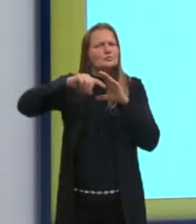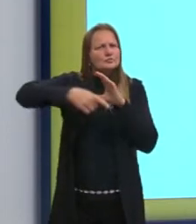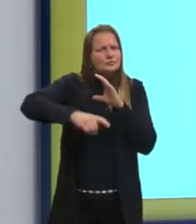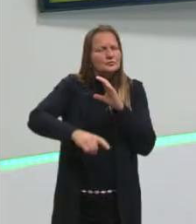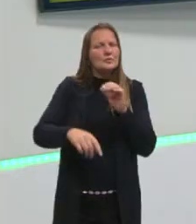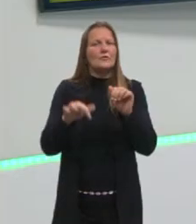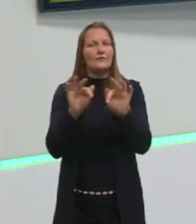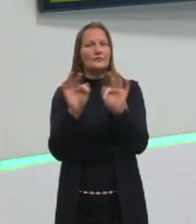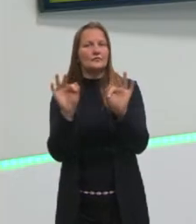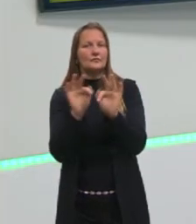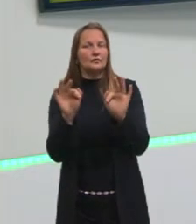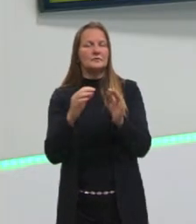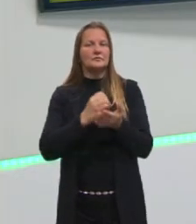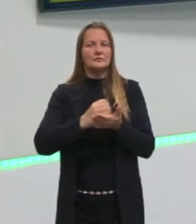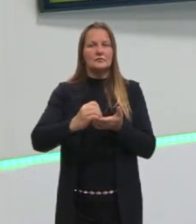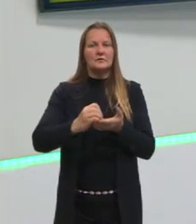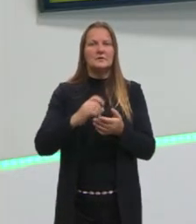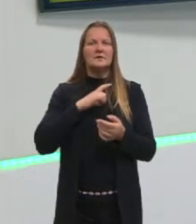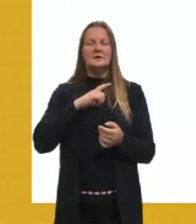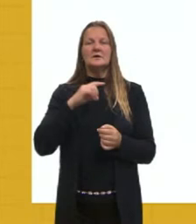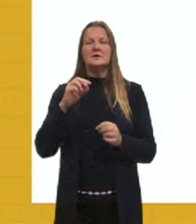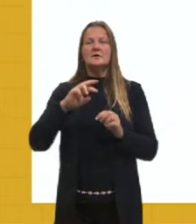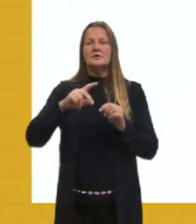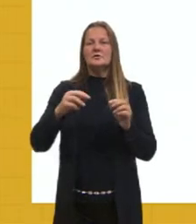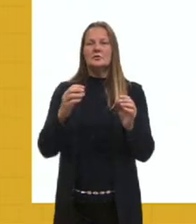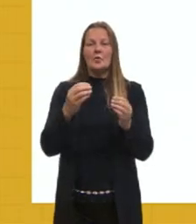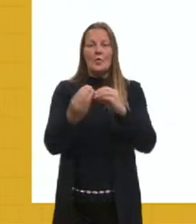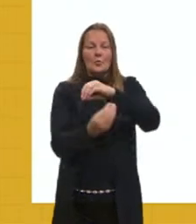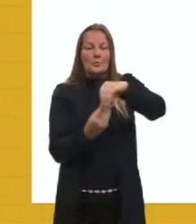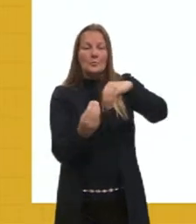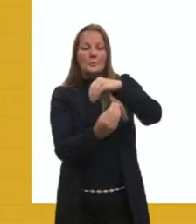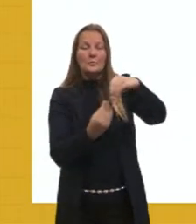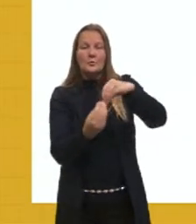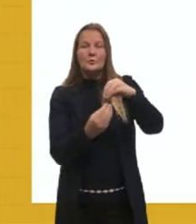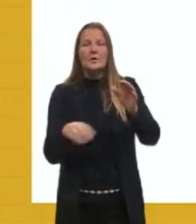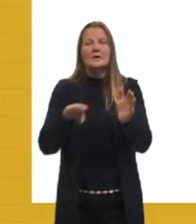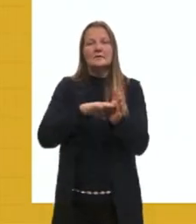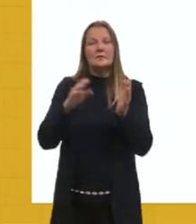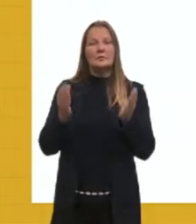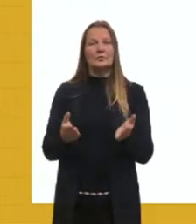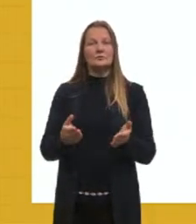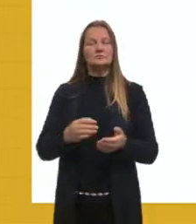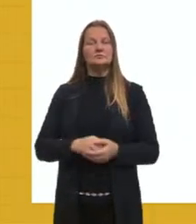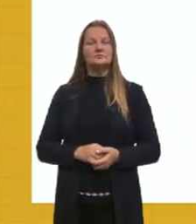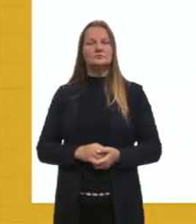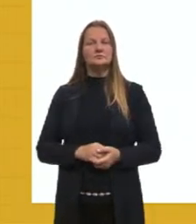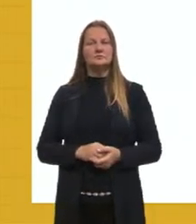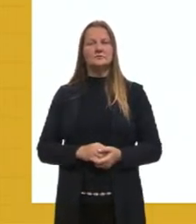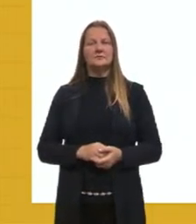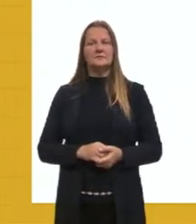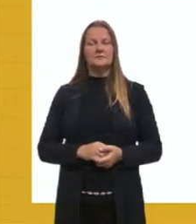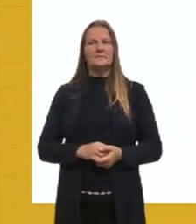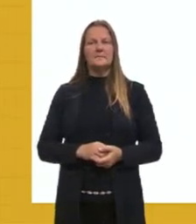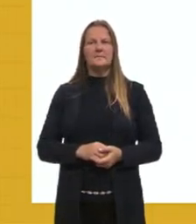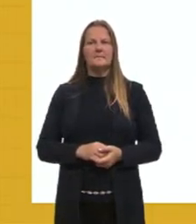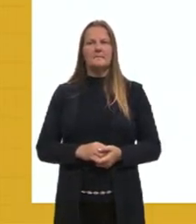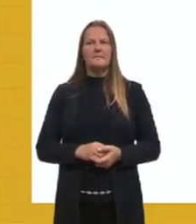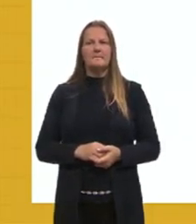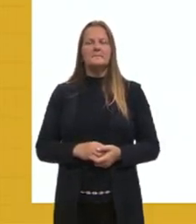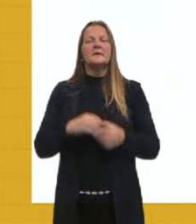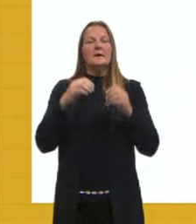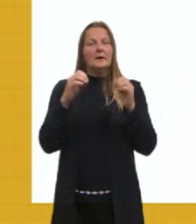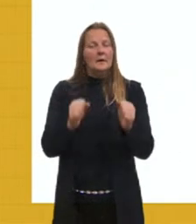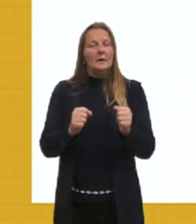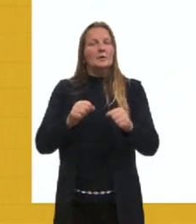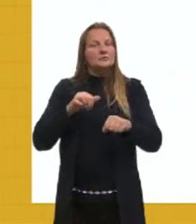orgânicas elas ocorrem entre esses compostos que nós vimos até hoje até a aula de hoje nas aulas que me orgânica e elas